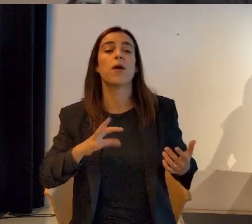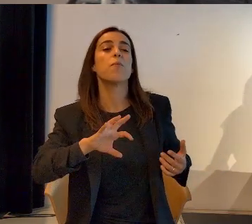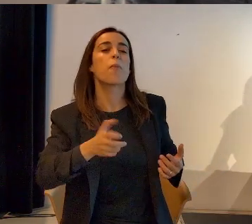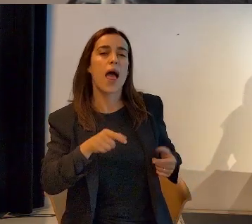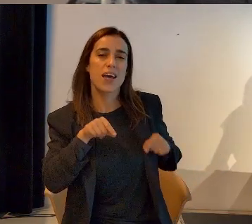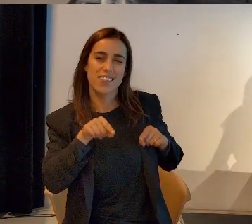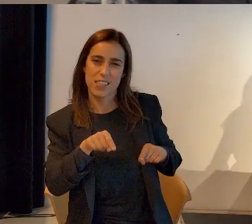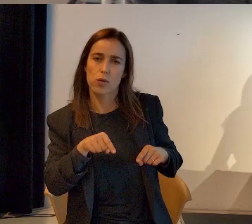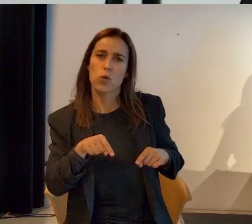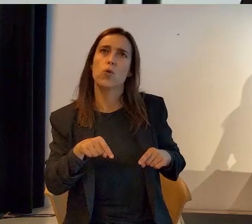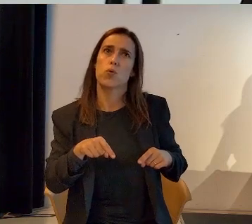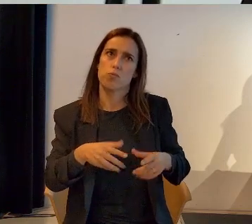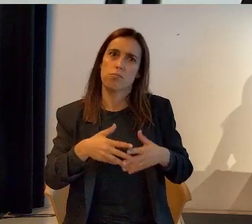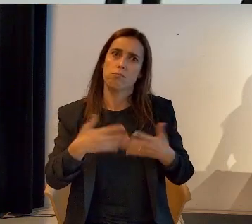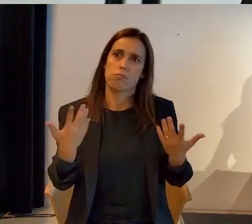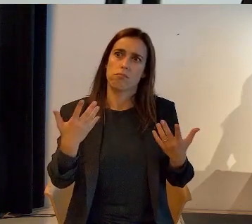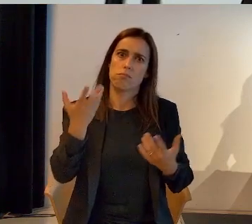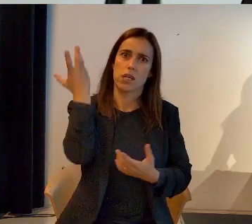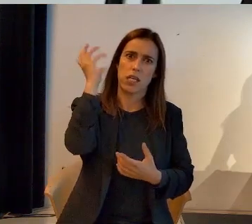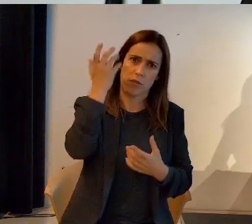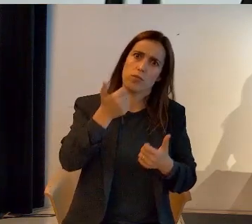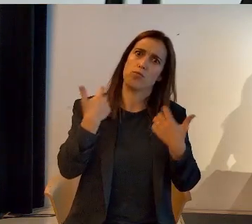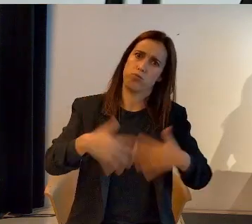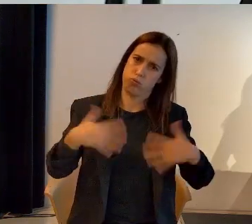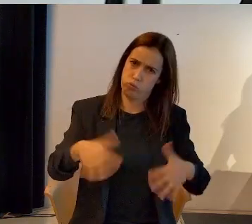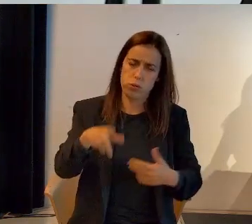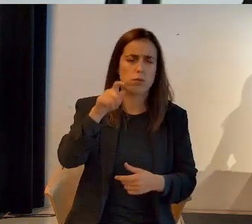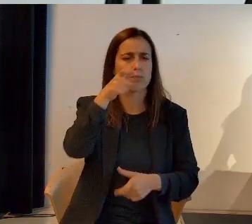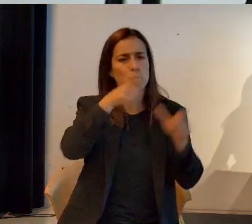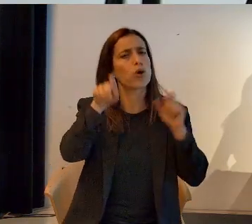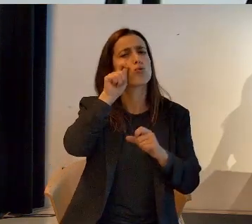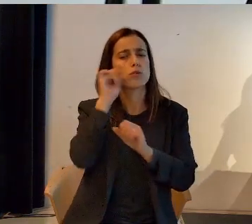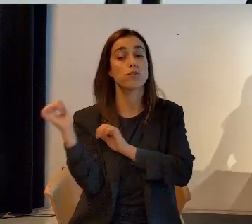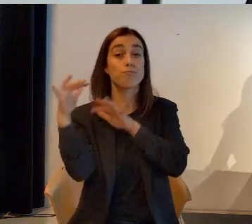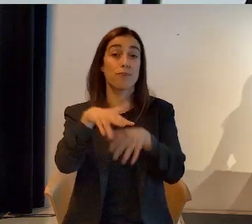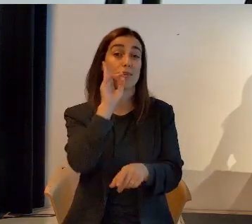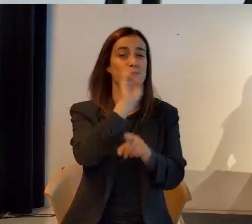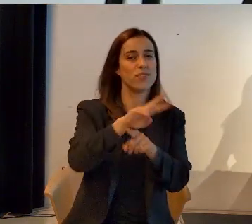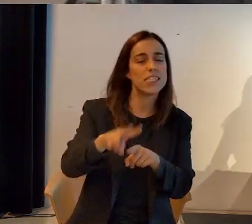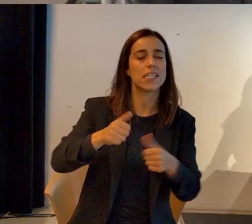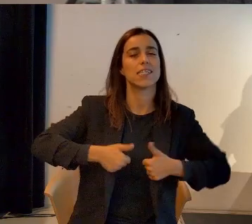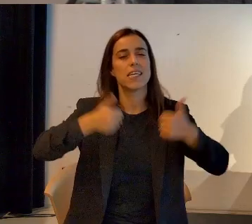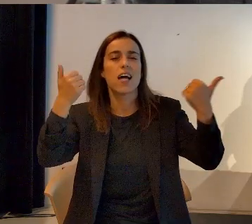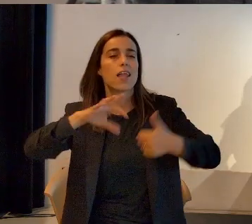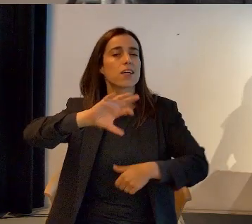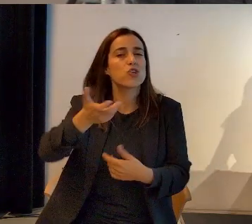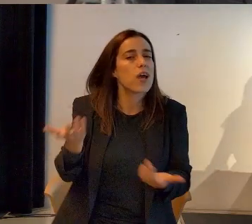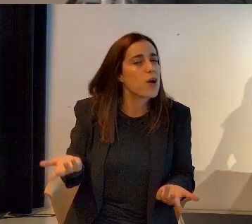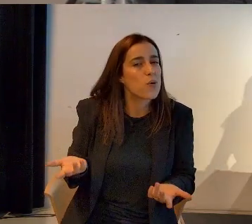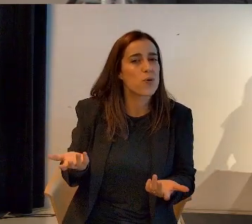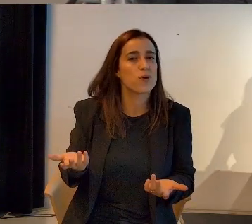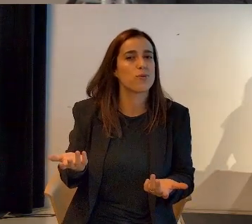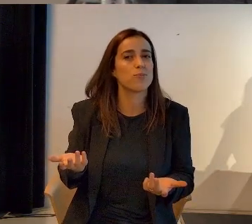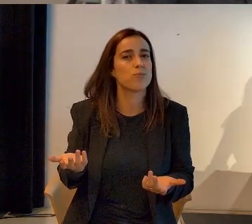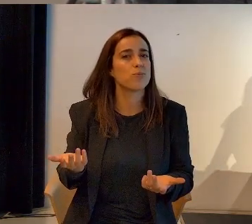sem dúvida, um grande evento. É um evento que traz turistas à nossa cidade e à nossa região e, portanto, quer o